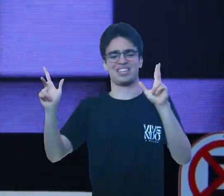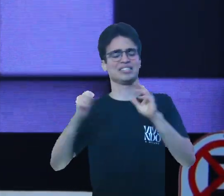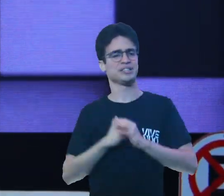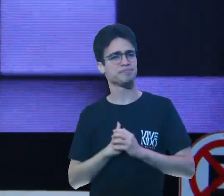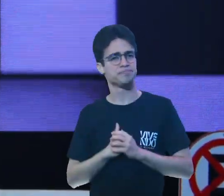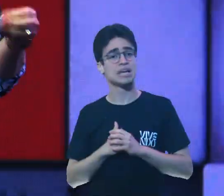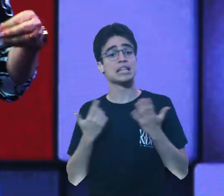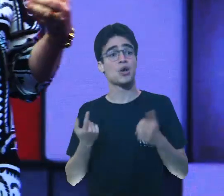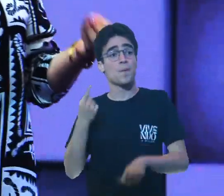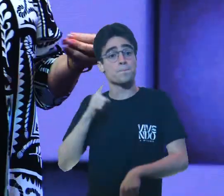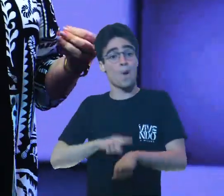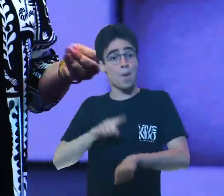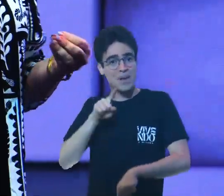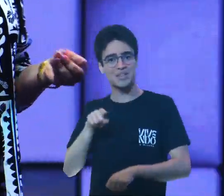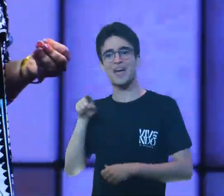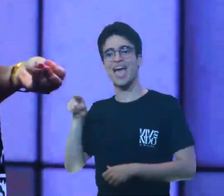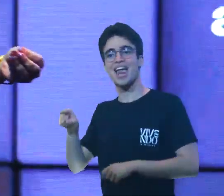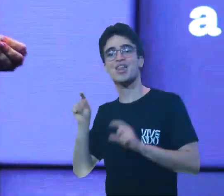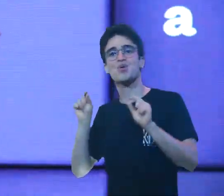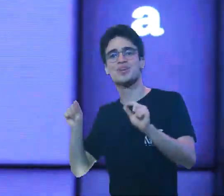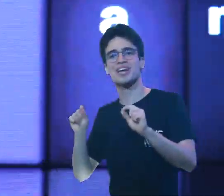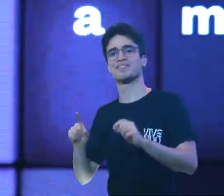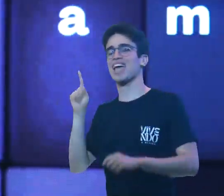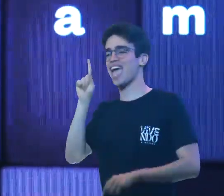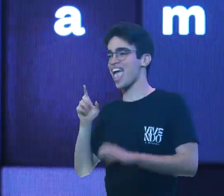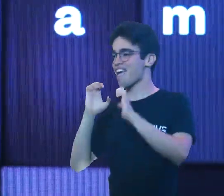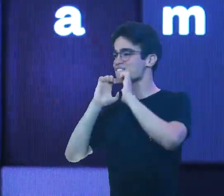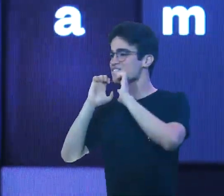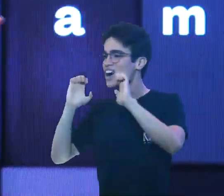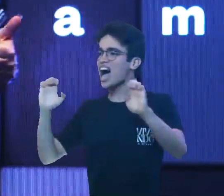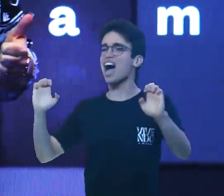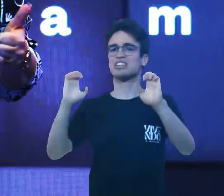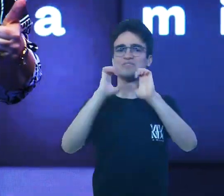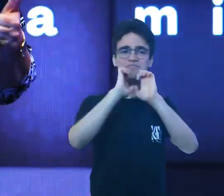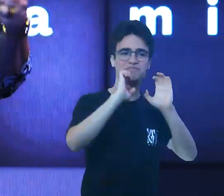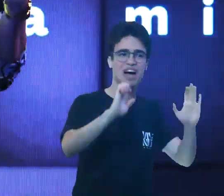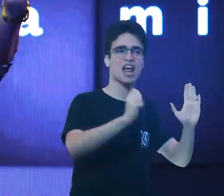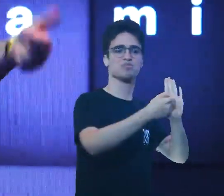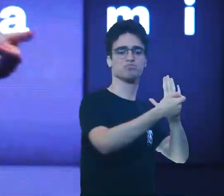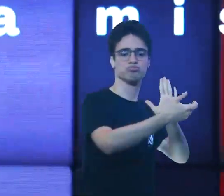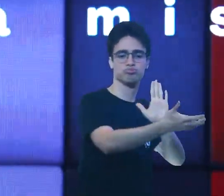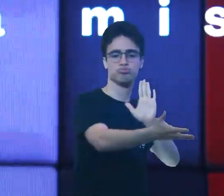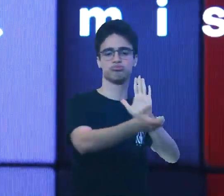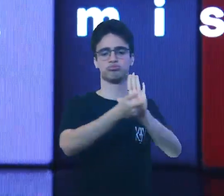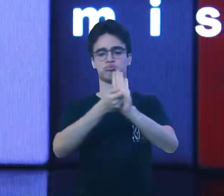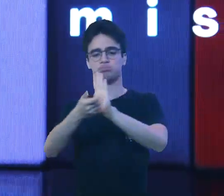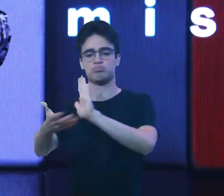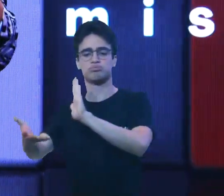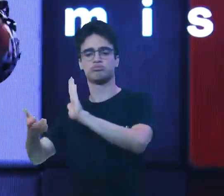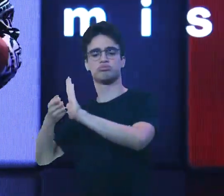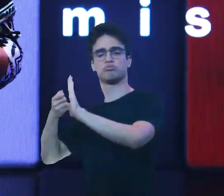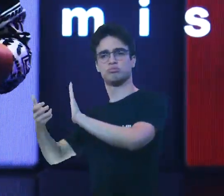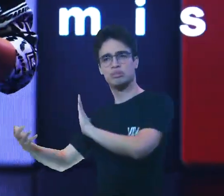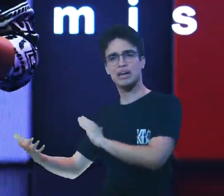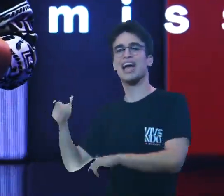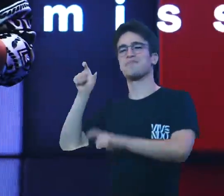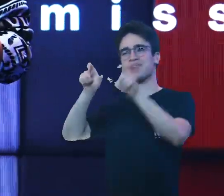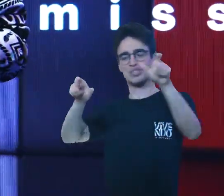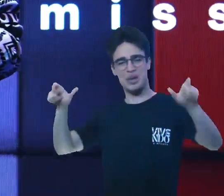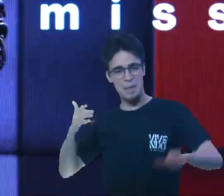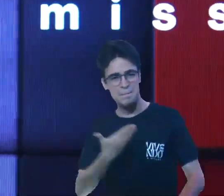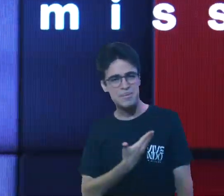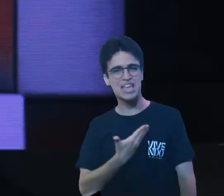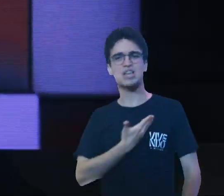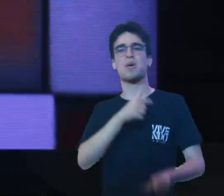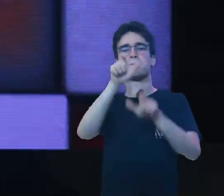E quando ele começa a repartir o evangelho com seus amigos, com seus vizinhos, com as pessoas que